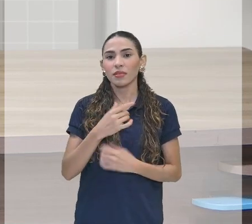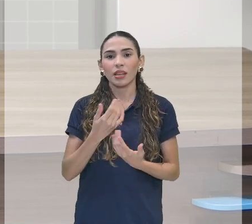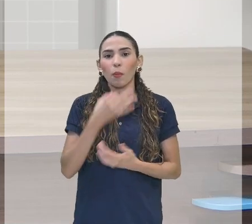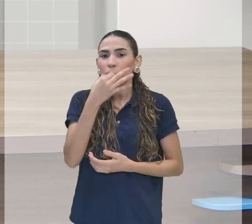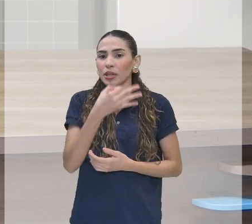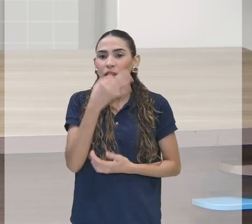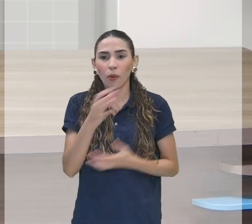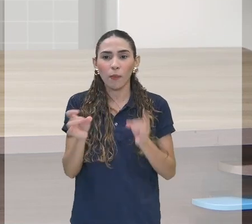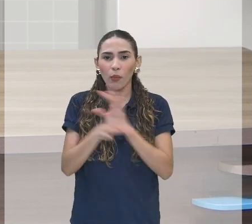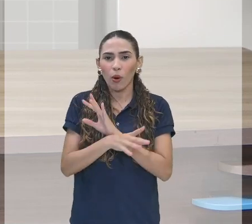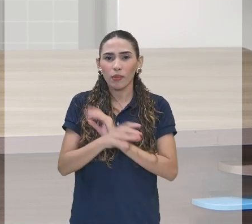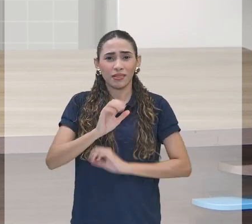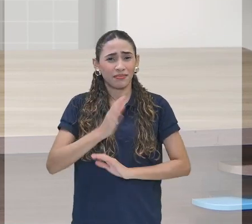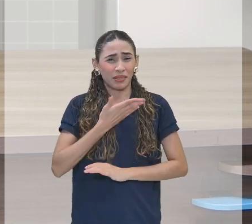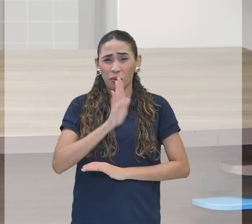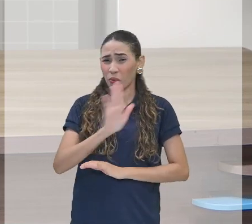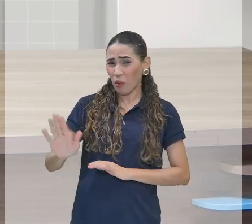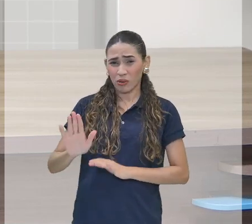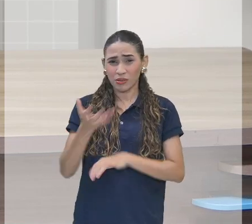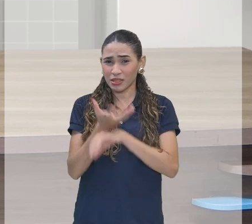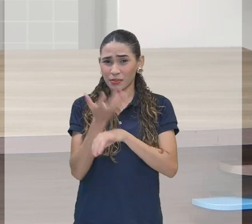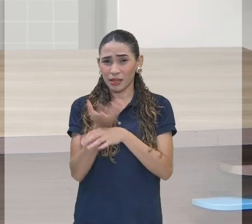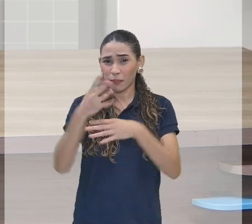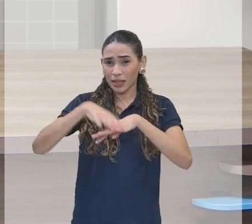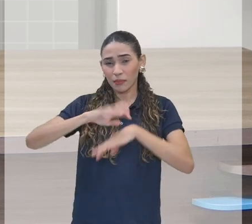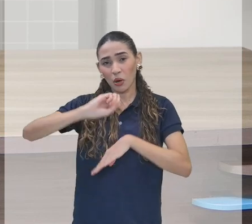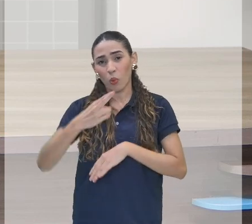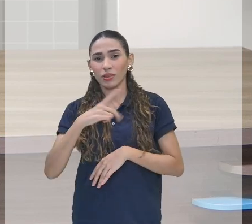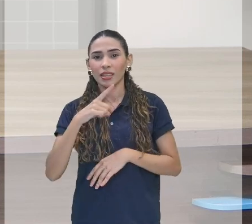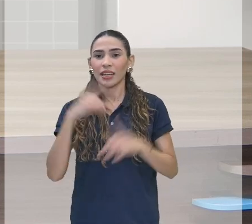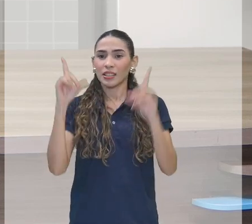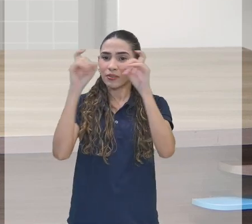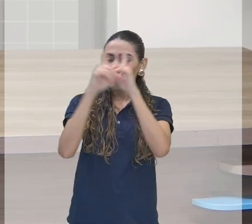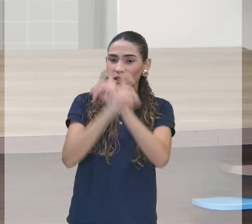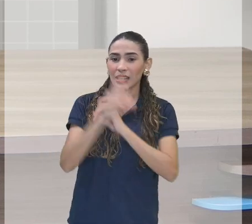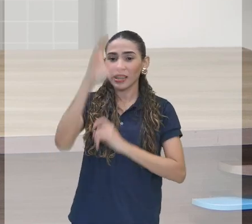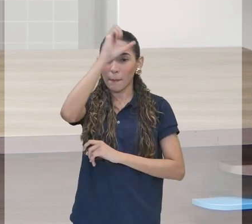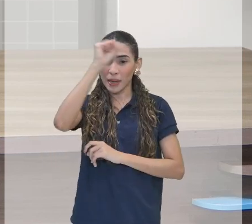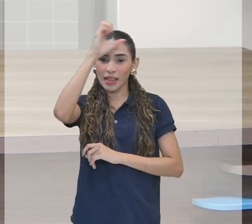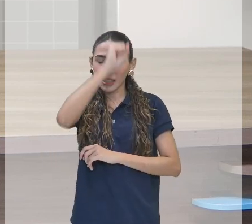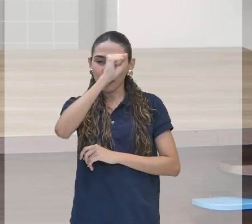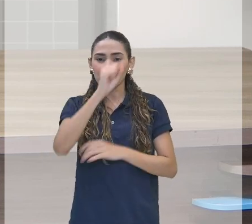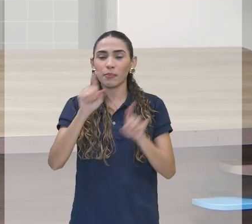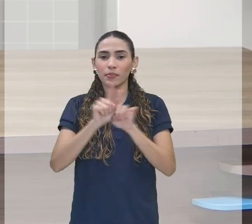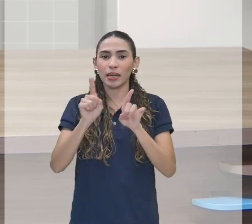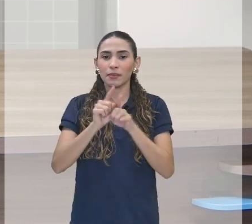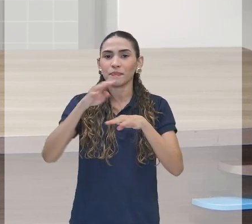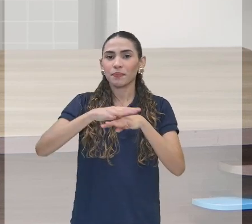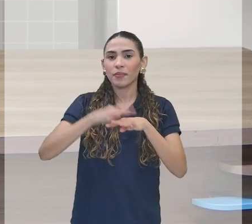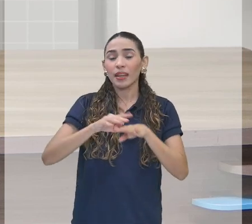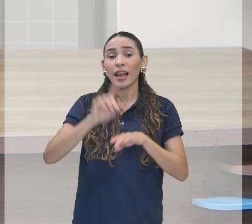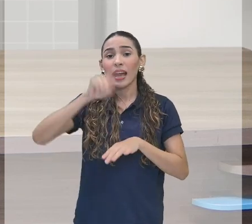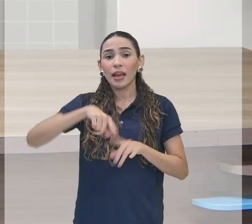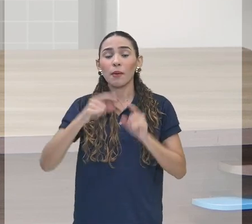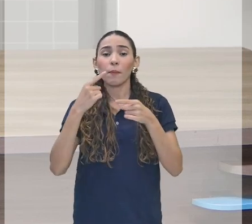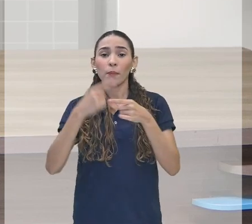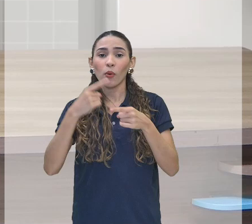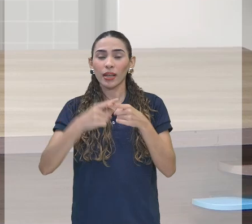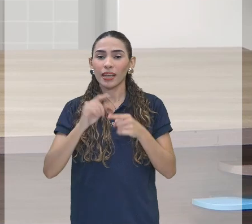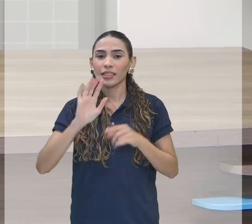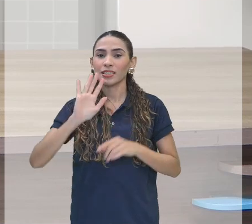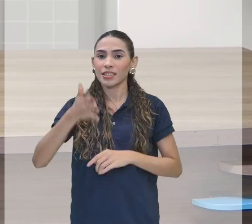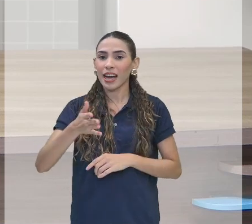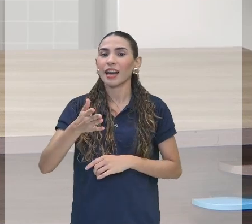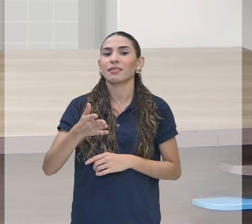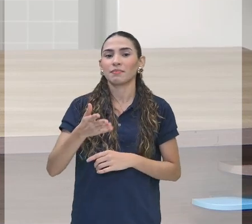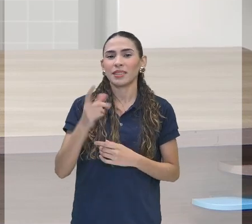avaliação de que ele odeia matemática, então que ele tem dificuldade em aprender matemática, é porque provavelmente ele já deve